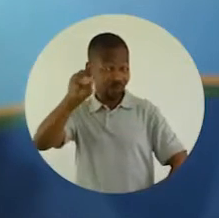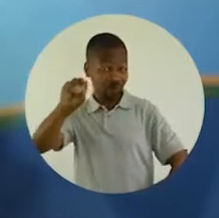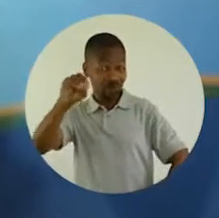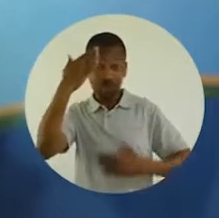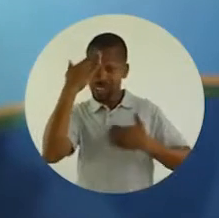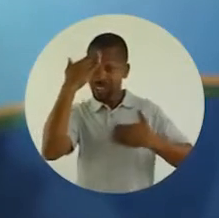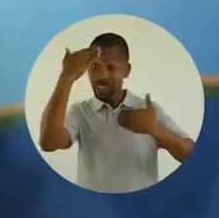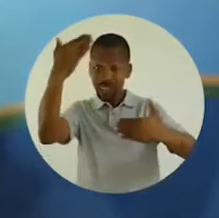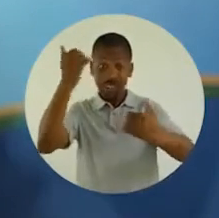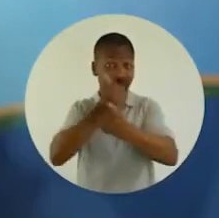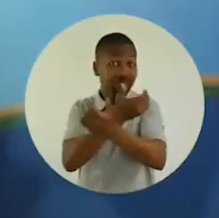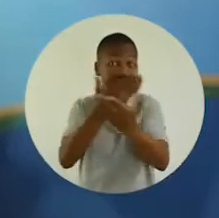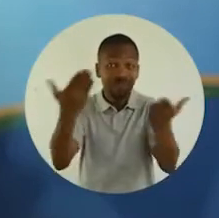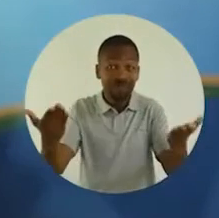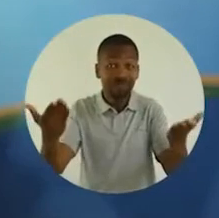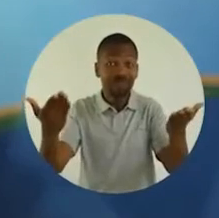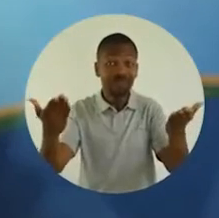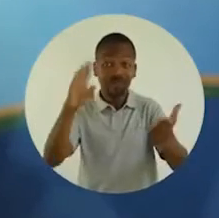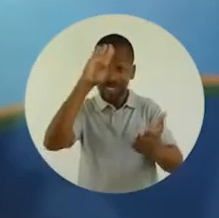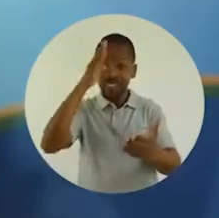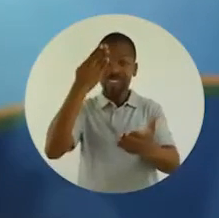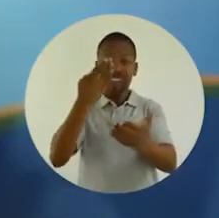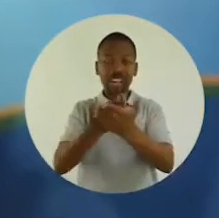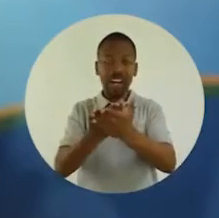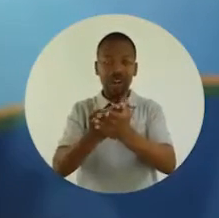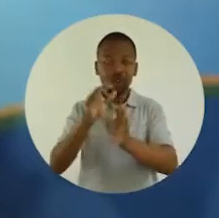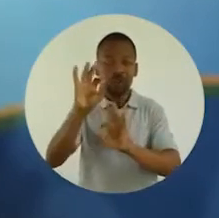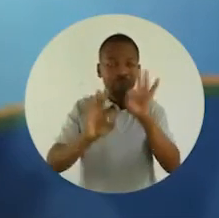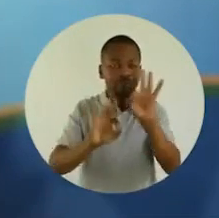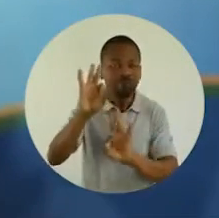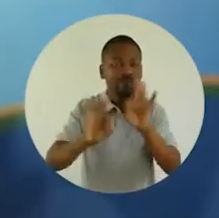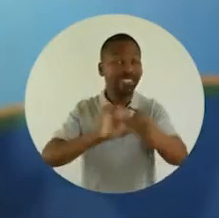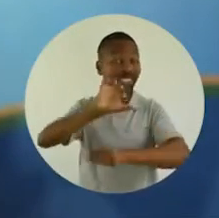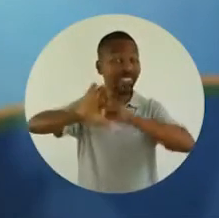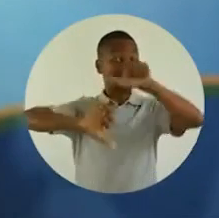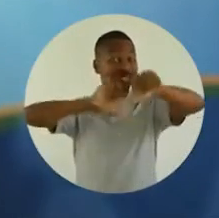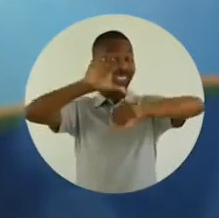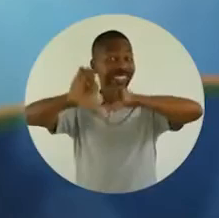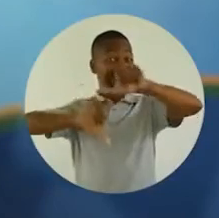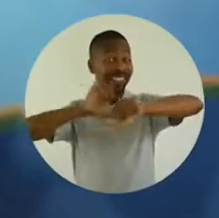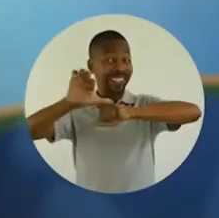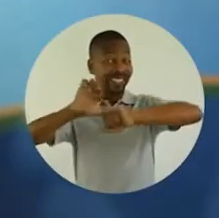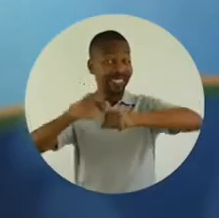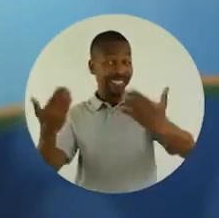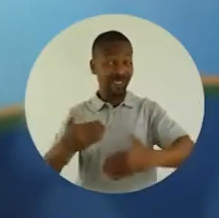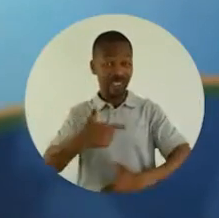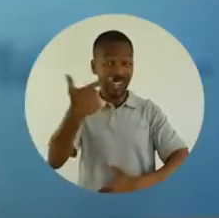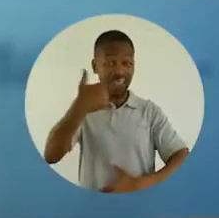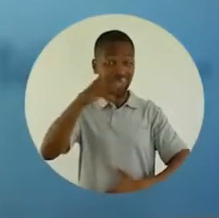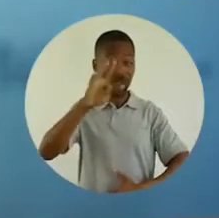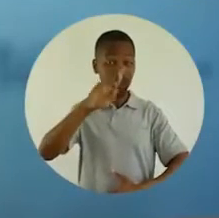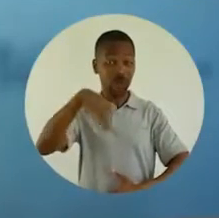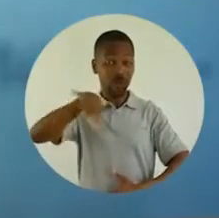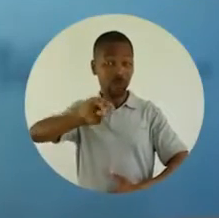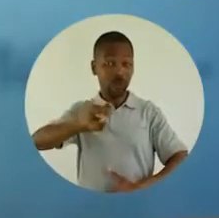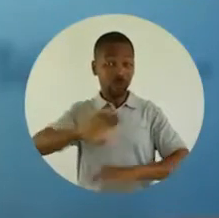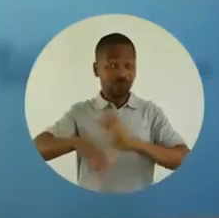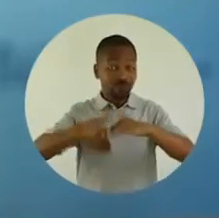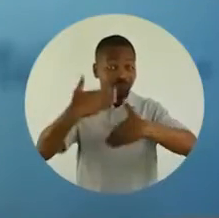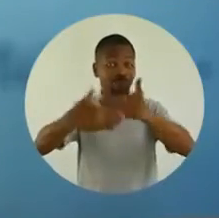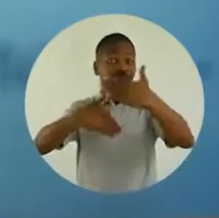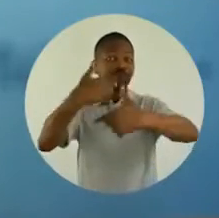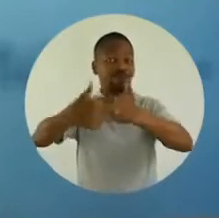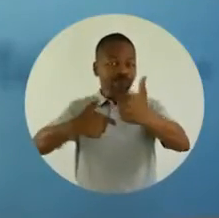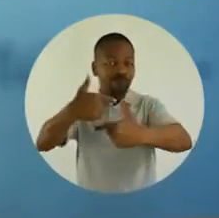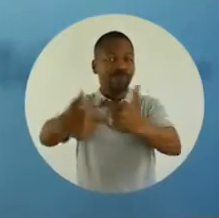Quero agradecer a todos vocês que acreditaram em nosso projeto de renovação e nos colocaram no segundo turno. Ainda temos um